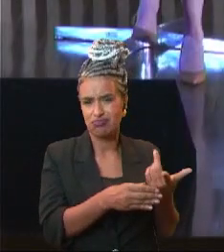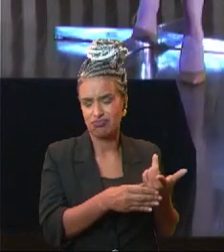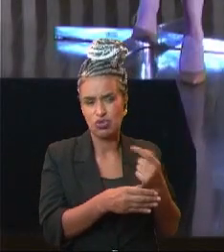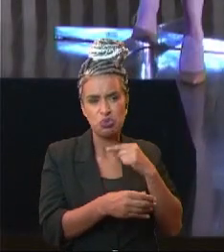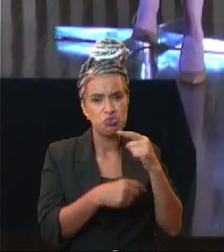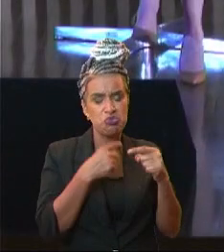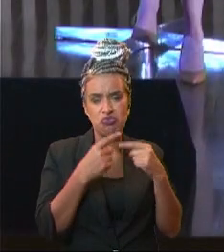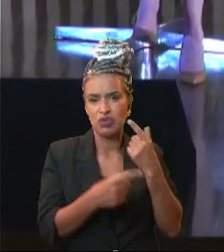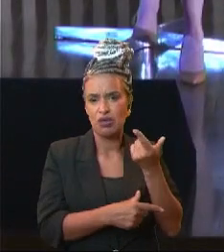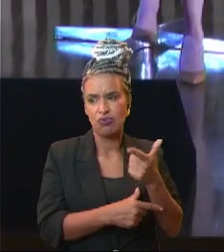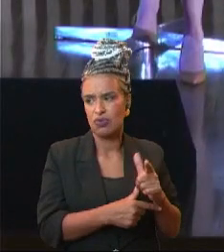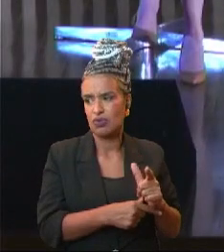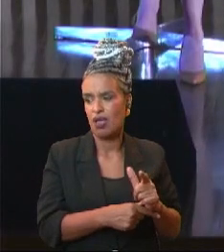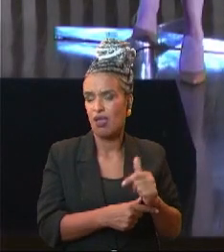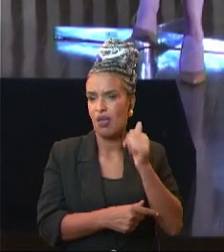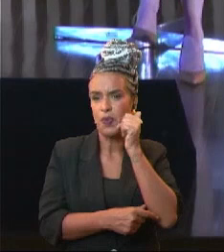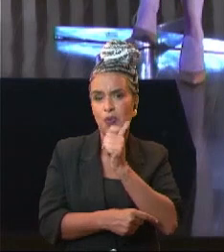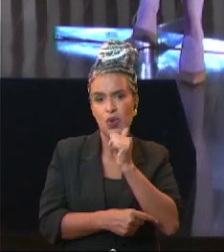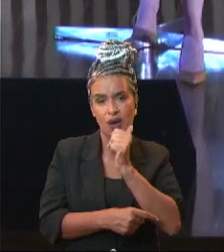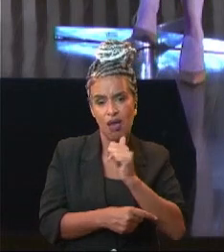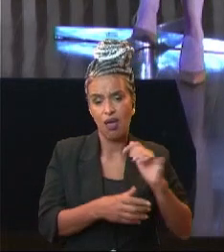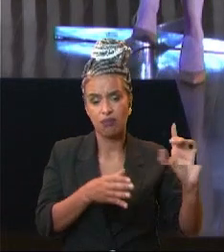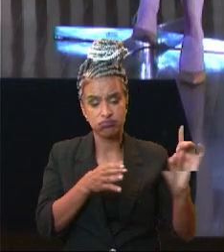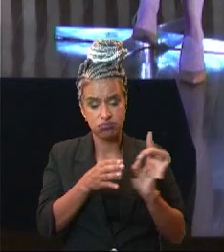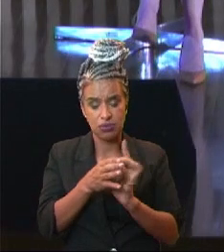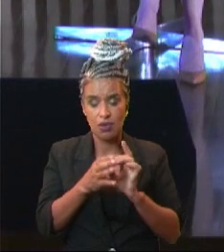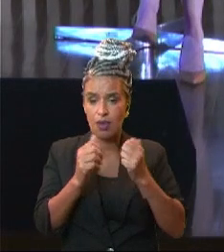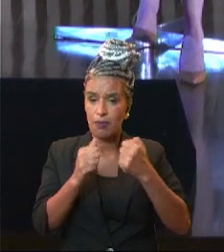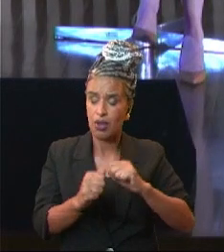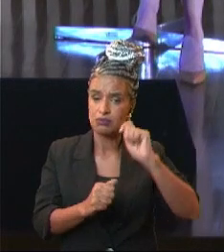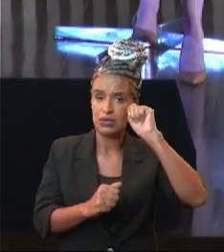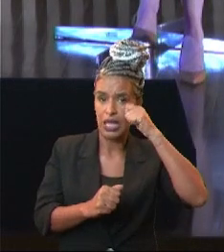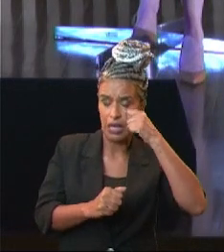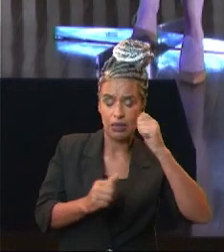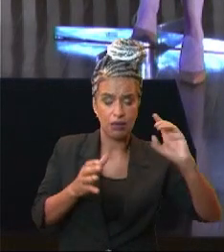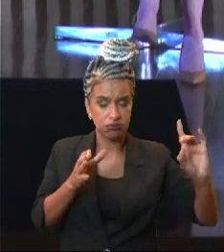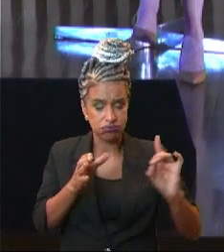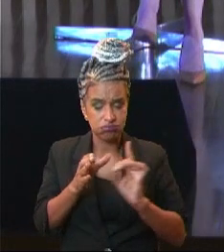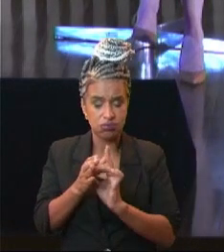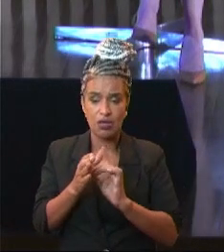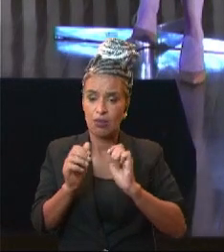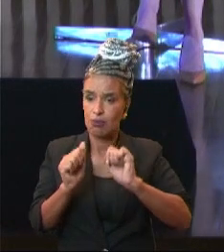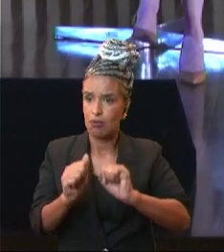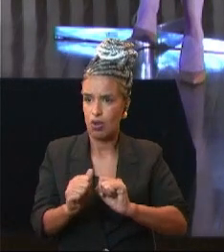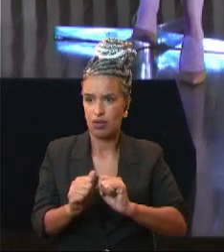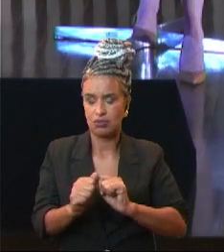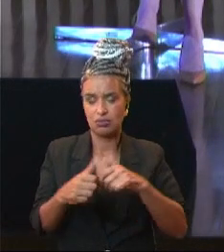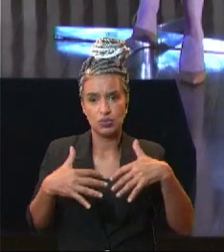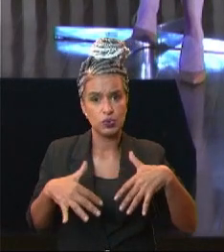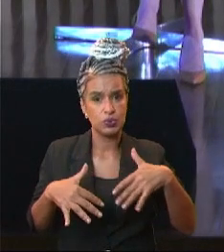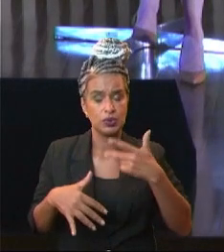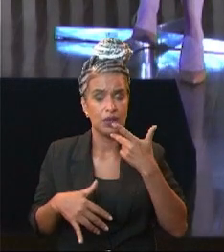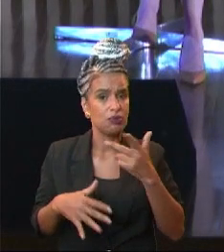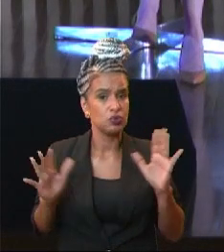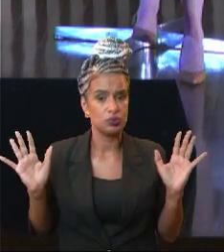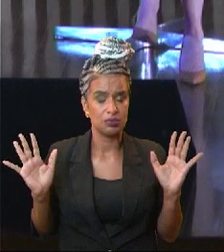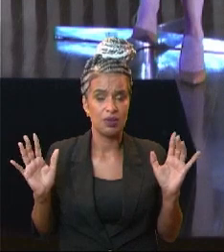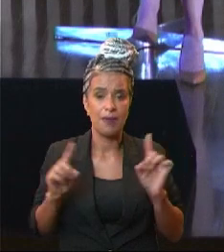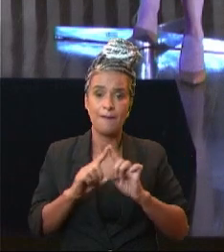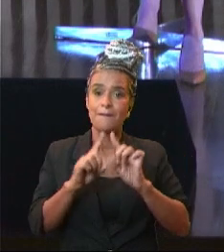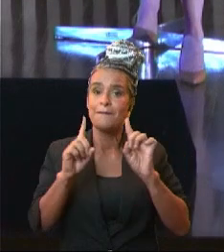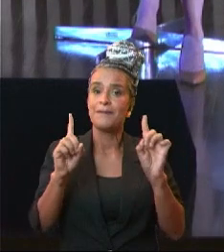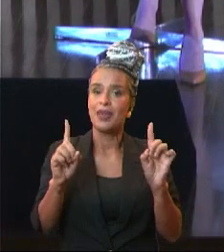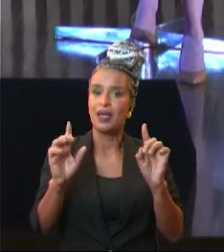os aportes que as mulheres podem trazer, que as pessoas negras podem trazer. Seria absurdo, né?